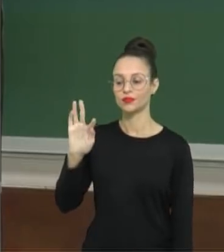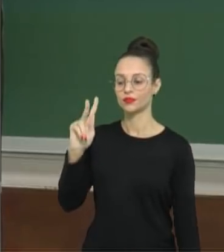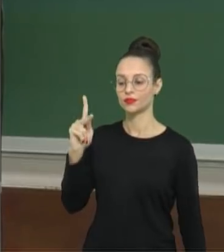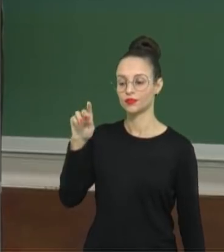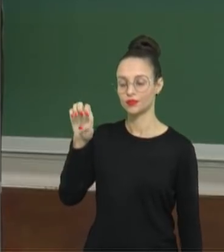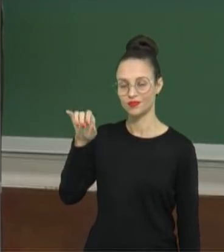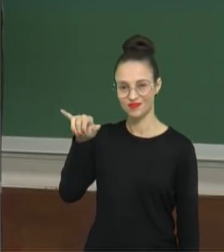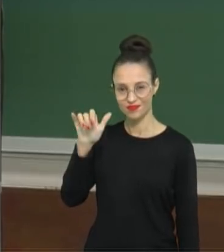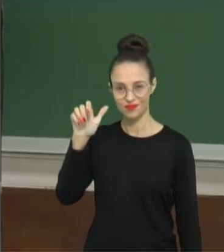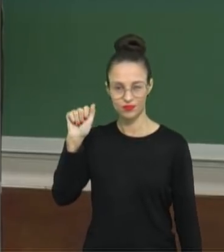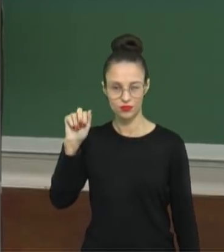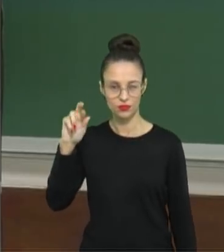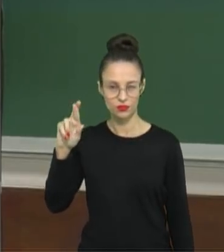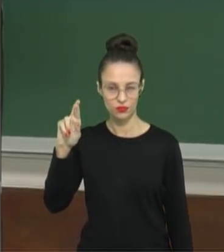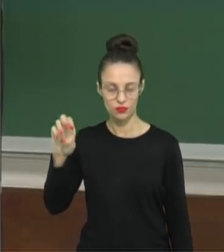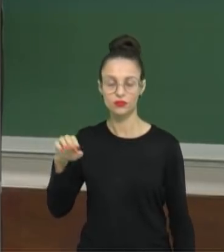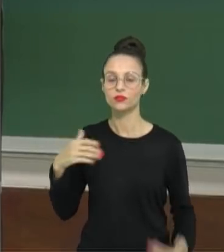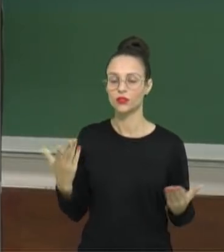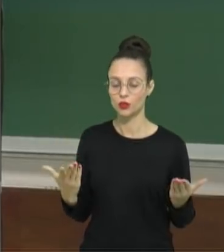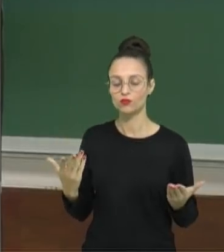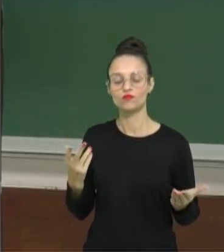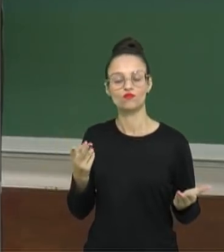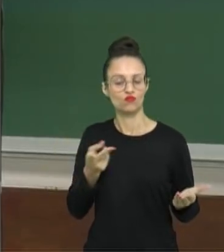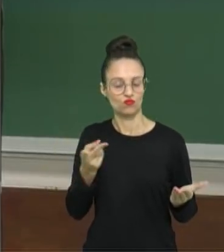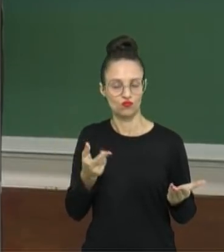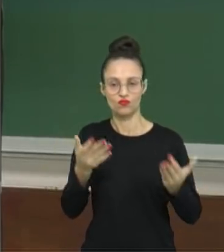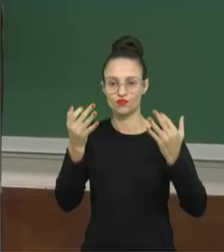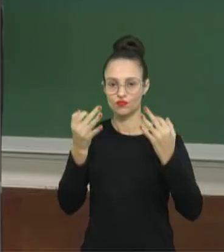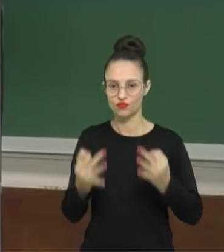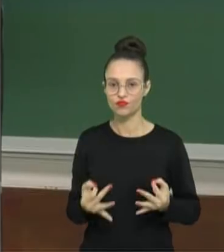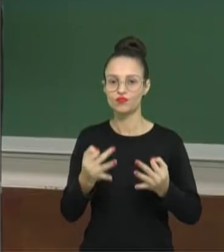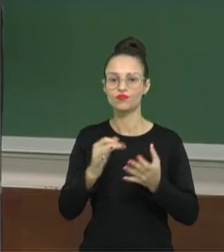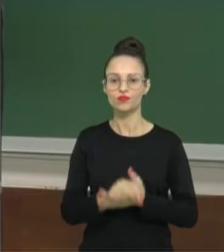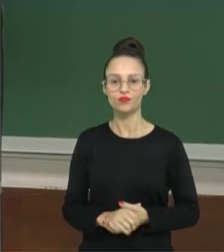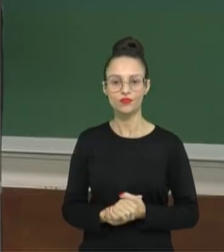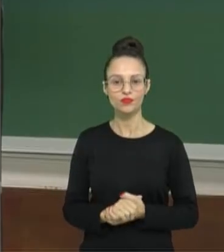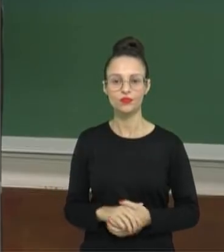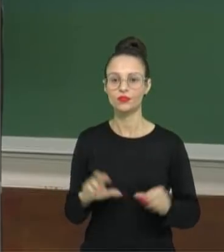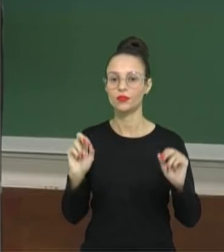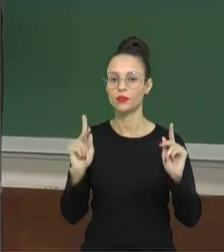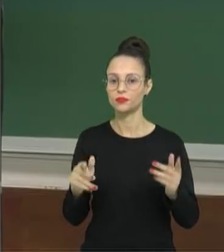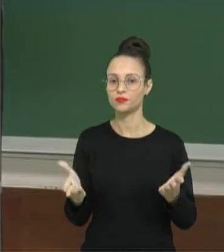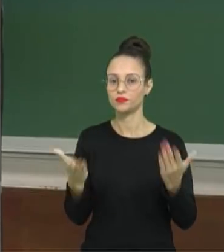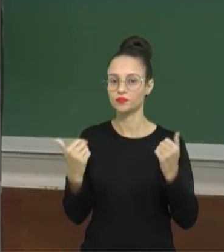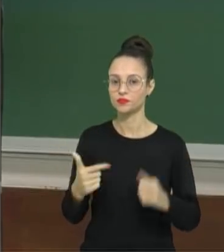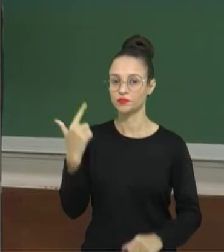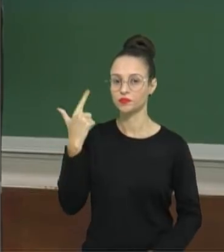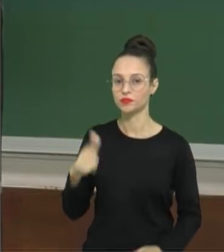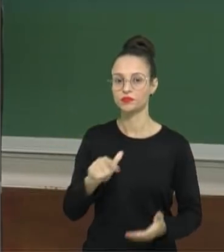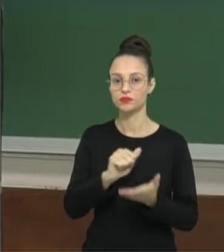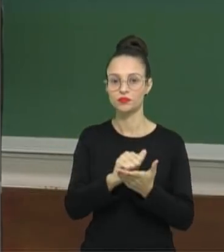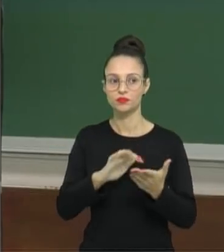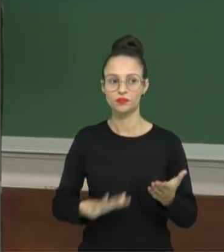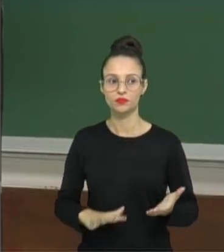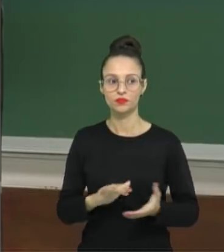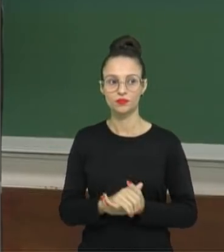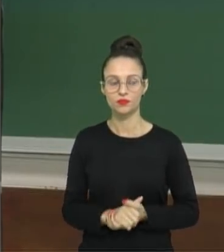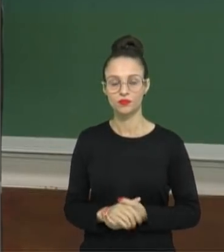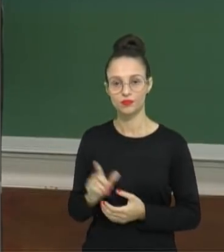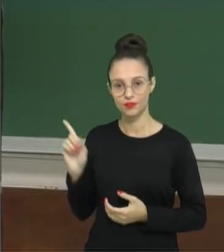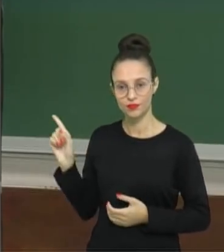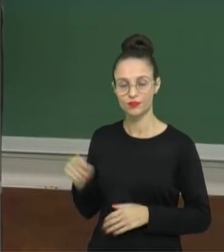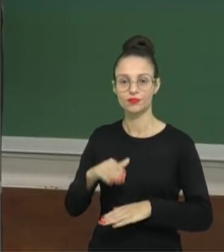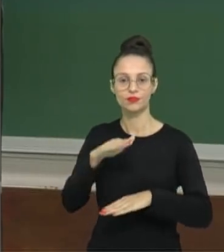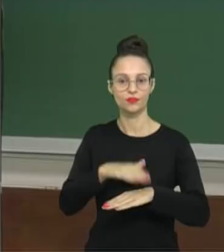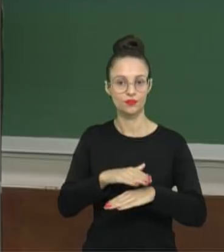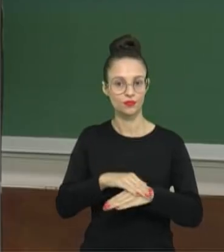playing basketball. Então, das duas formas está correto, ok? Vamos ao próximo exercício? Aqui